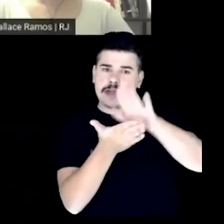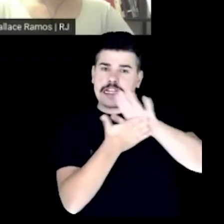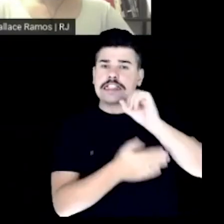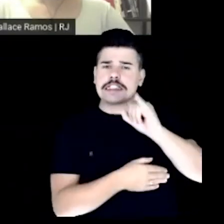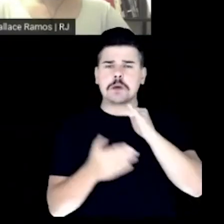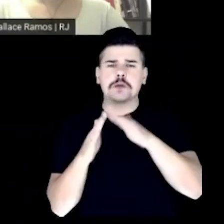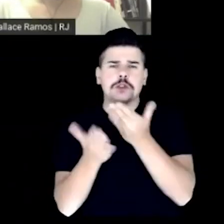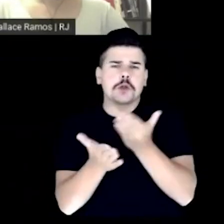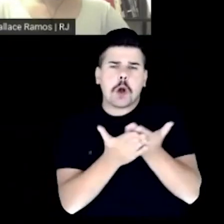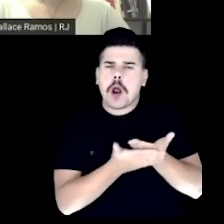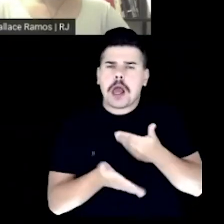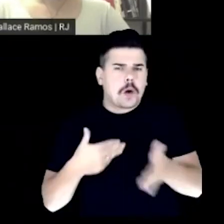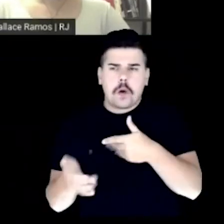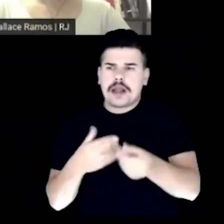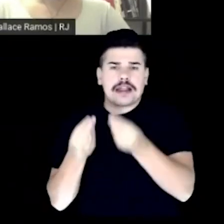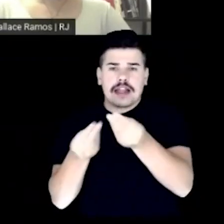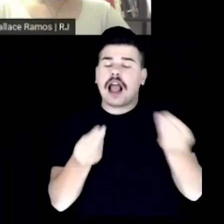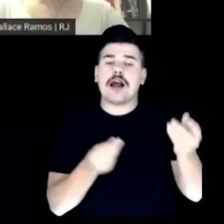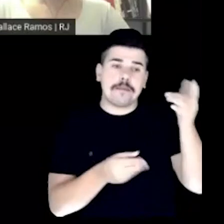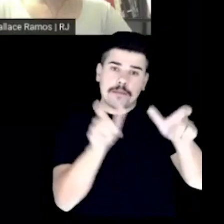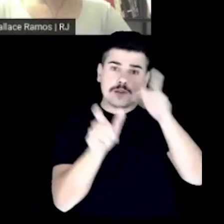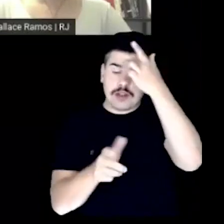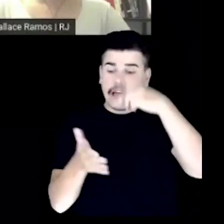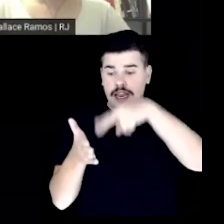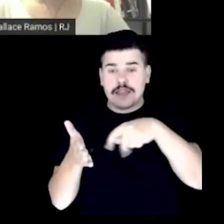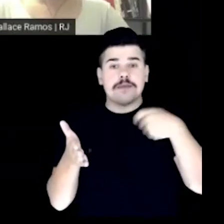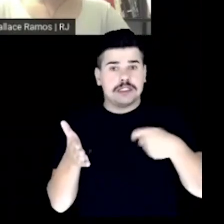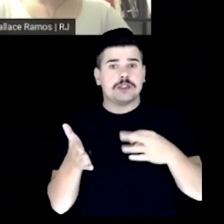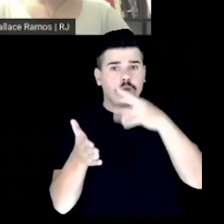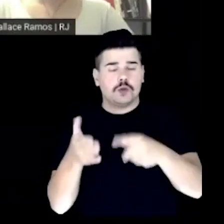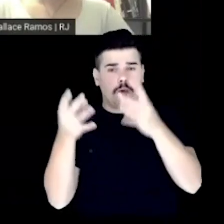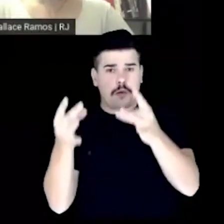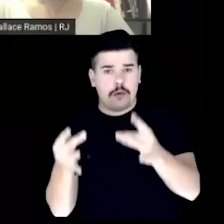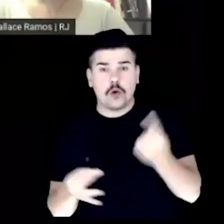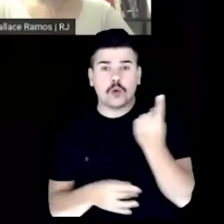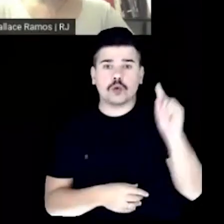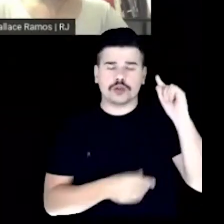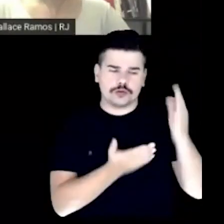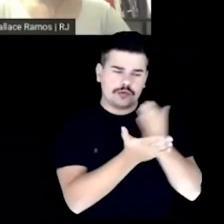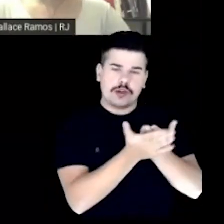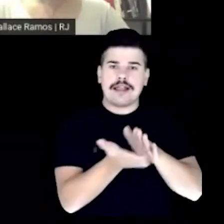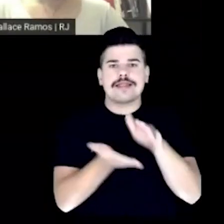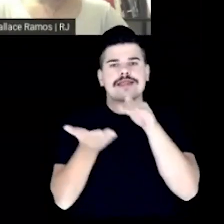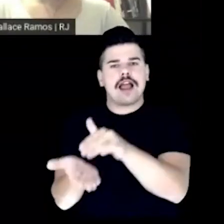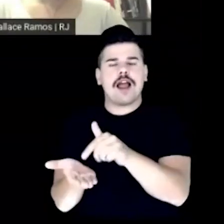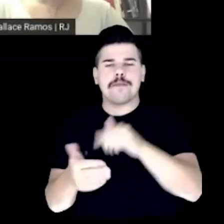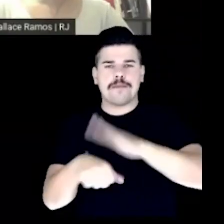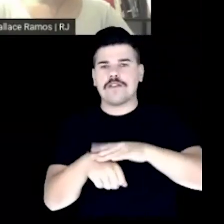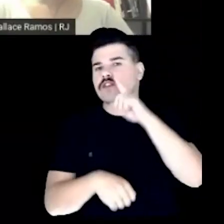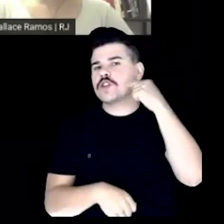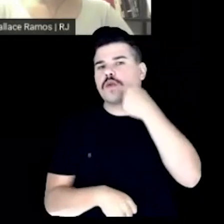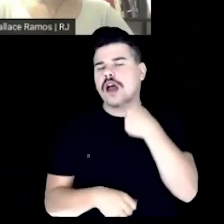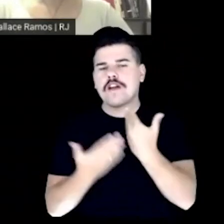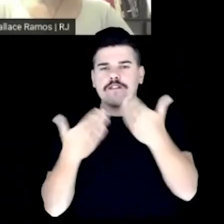esse livro, de que se eu fosse em qualquer escola e um professor dissesse vocês têm que ler o livro da autora, e, em geral, eles dão o último livro da autora, não tem um grande